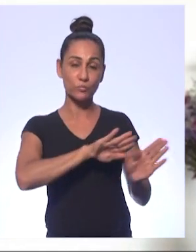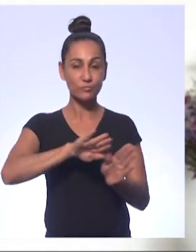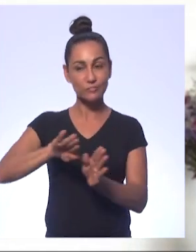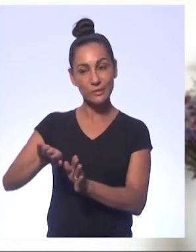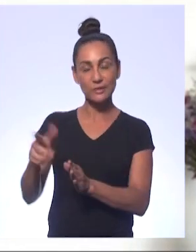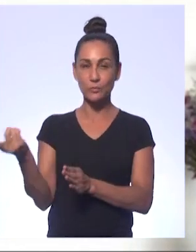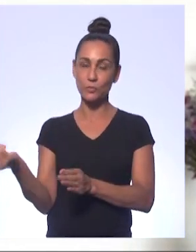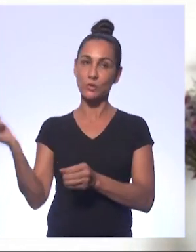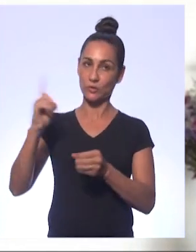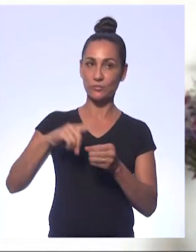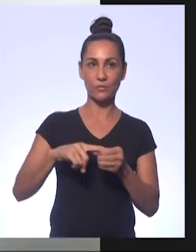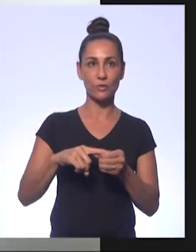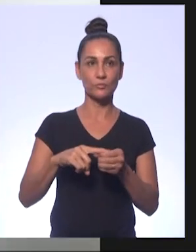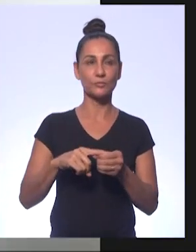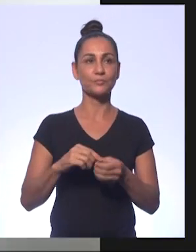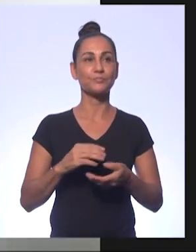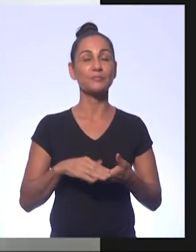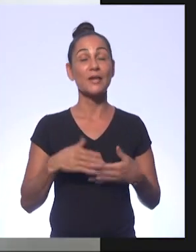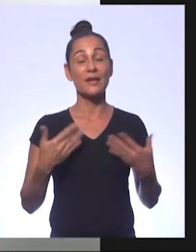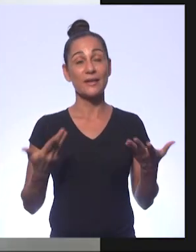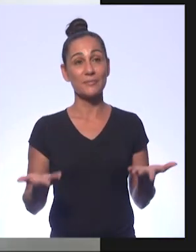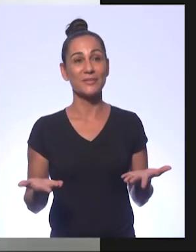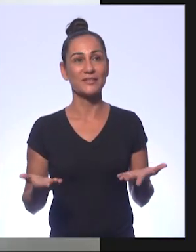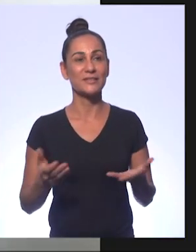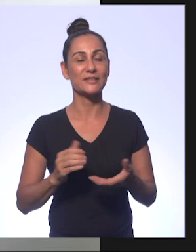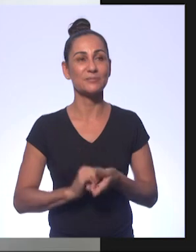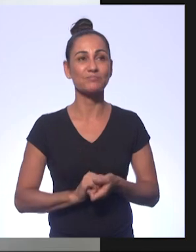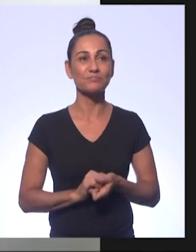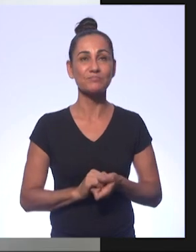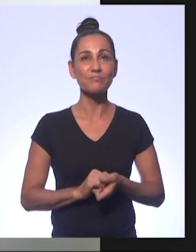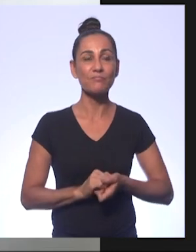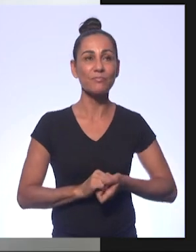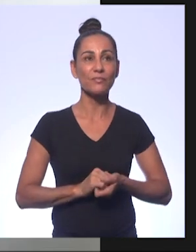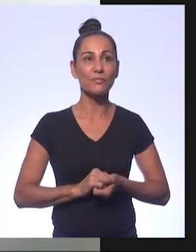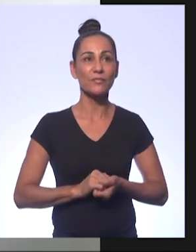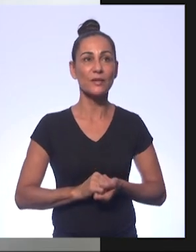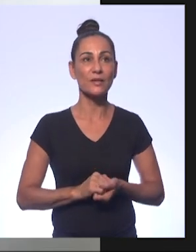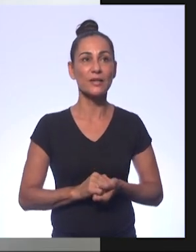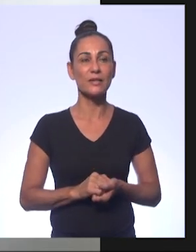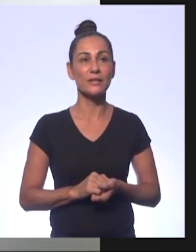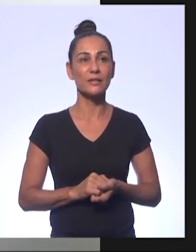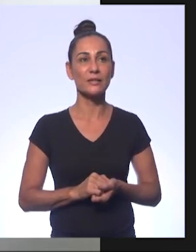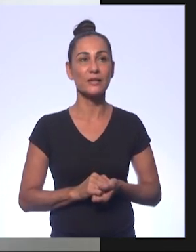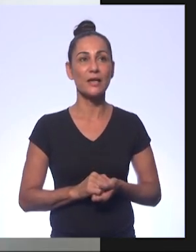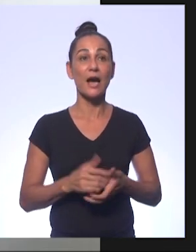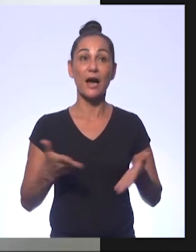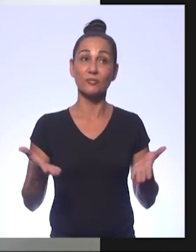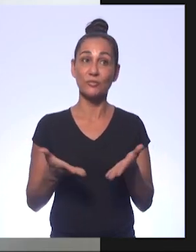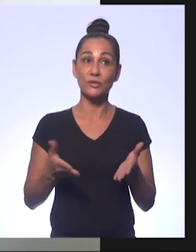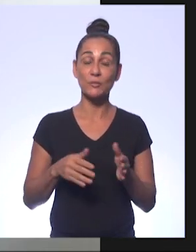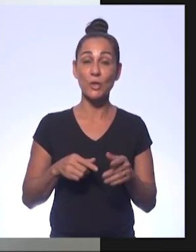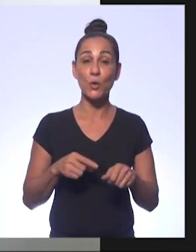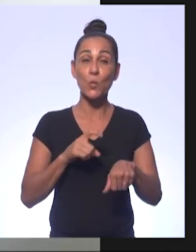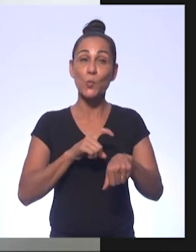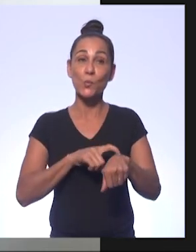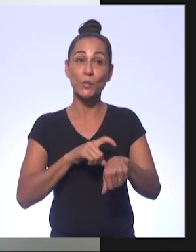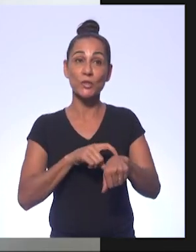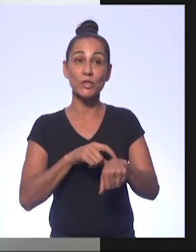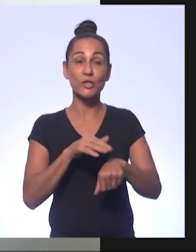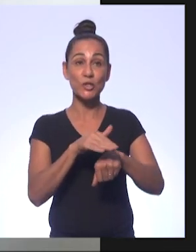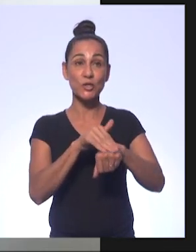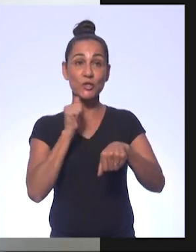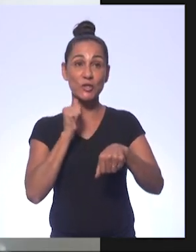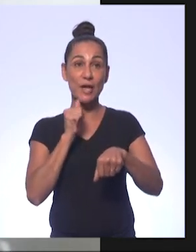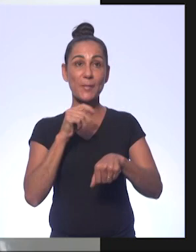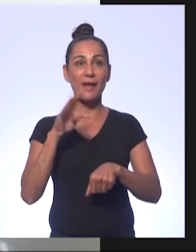retoma? Mas eu vou fazer, mas talvez seja o momento da gente também chamar a Tamires, porque ela vai dar